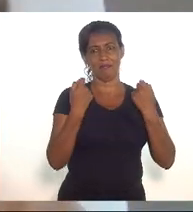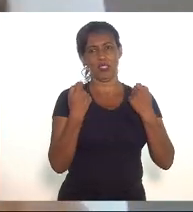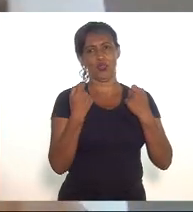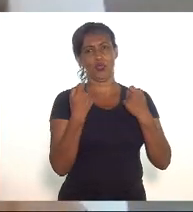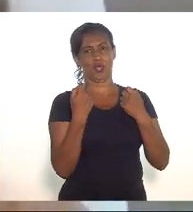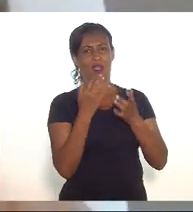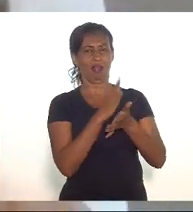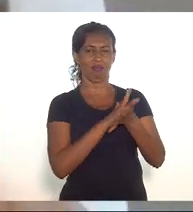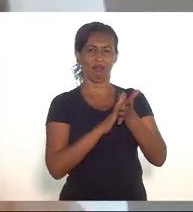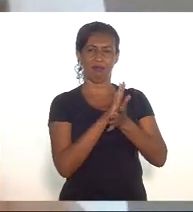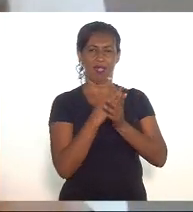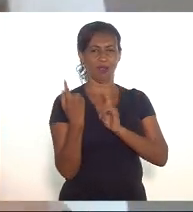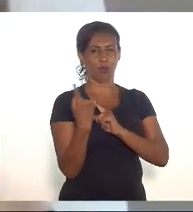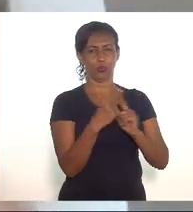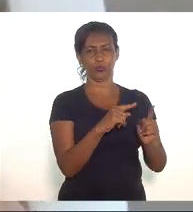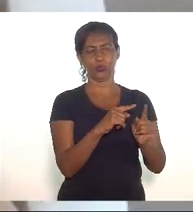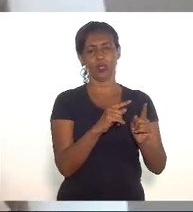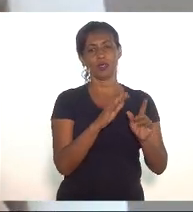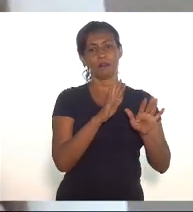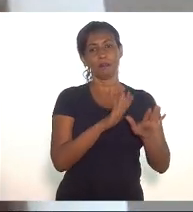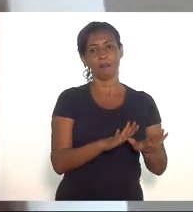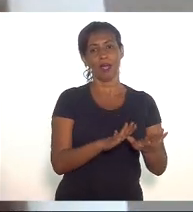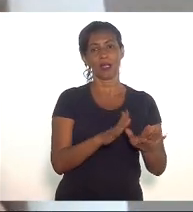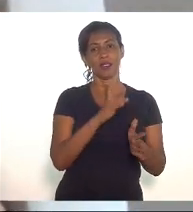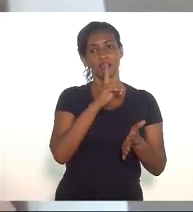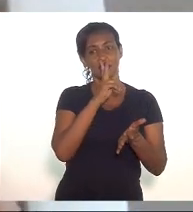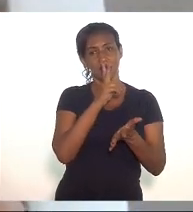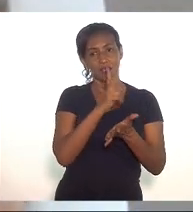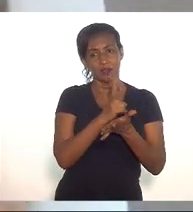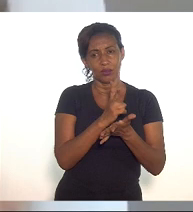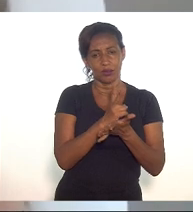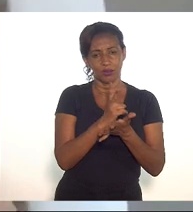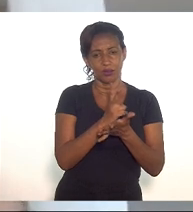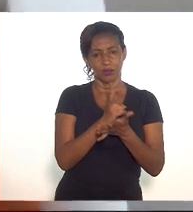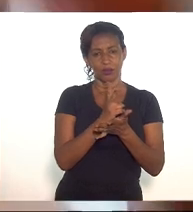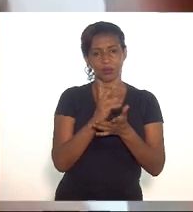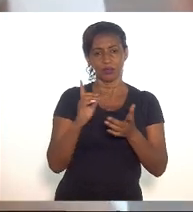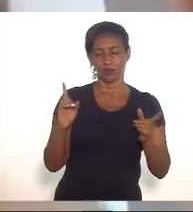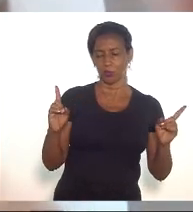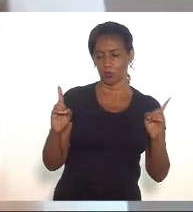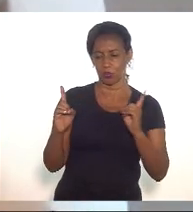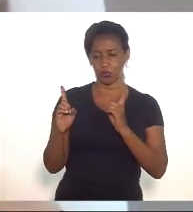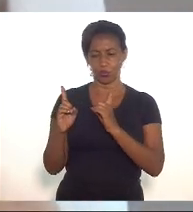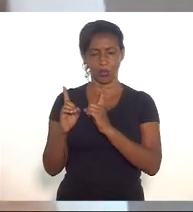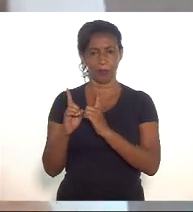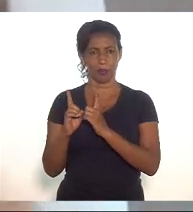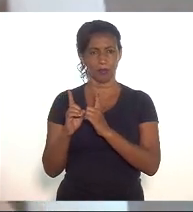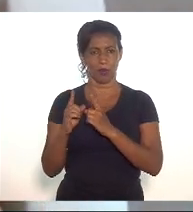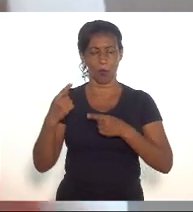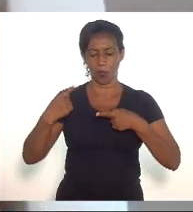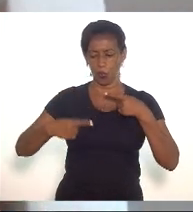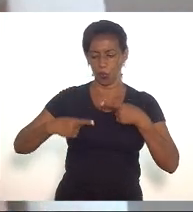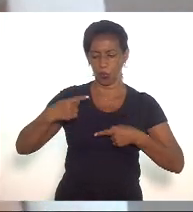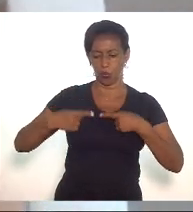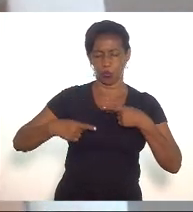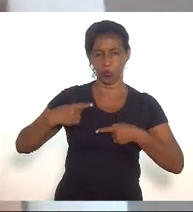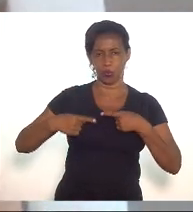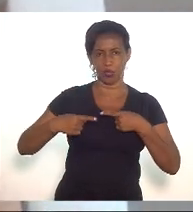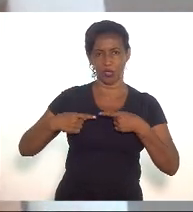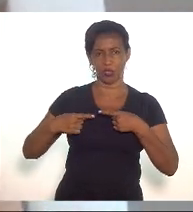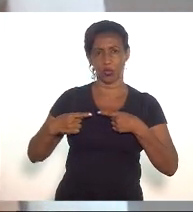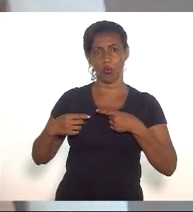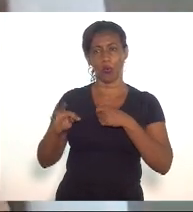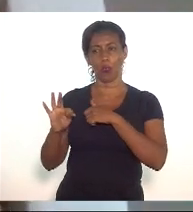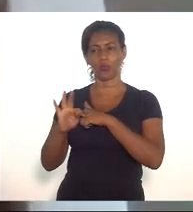que precisa ser feito e, ao mesmo tempo, a aproximação do timing político com aquela manobra